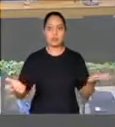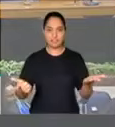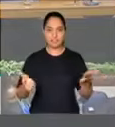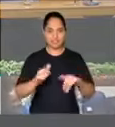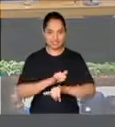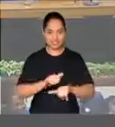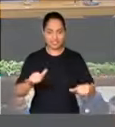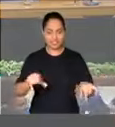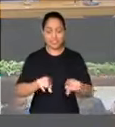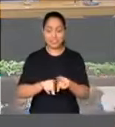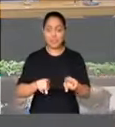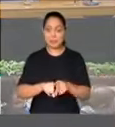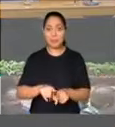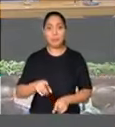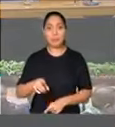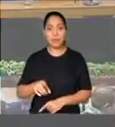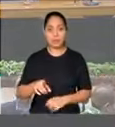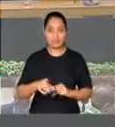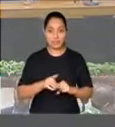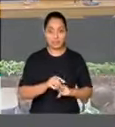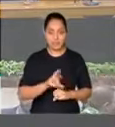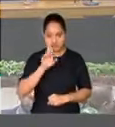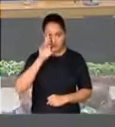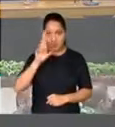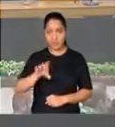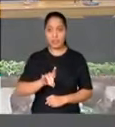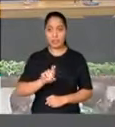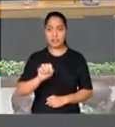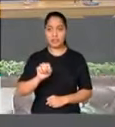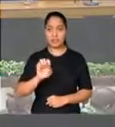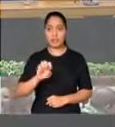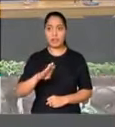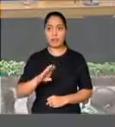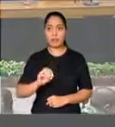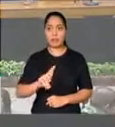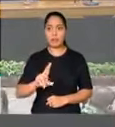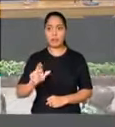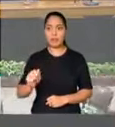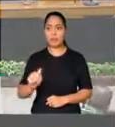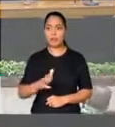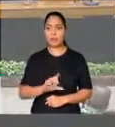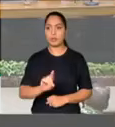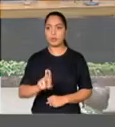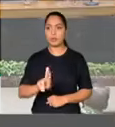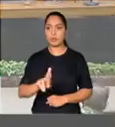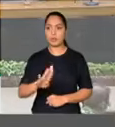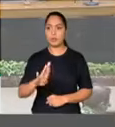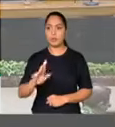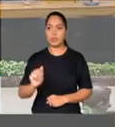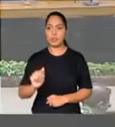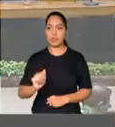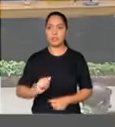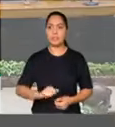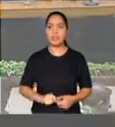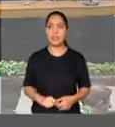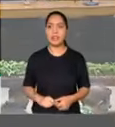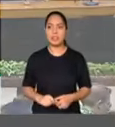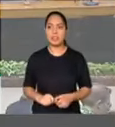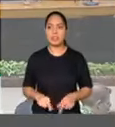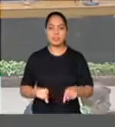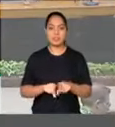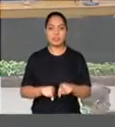da senhora Débora Duprat, procuradora dos direitos dos cidadãos do Ministério Público Federal